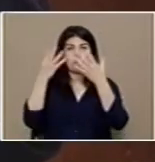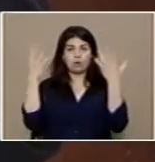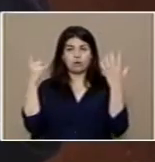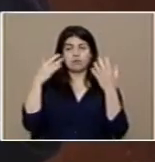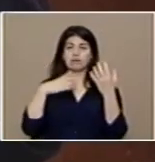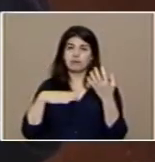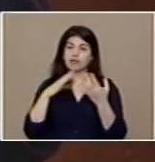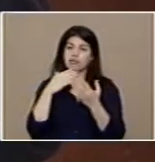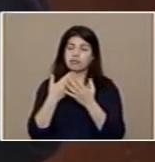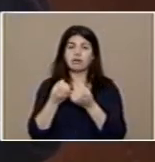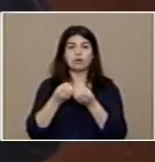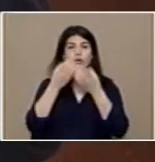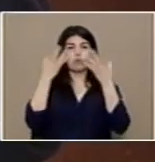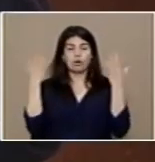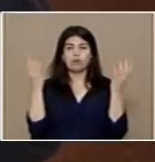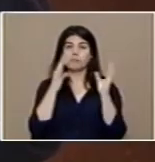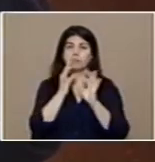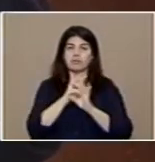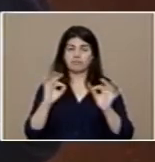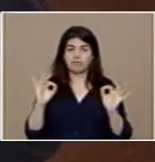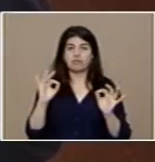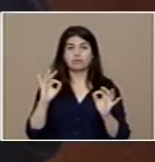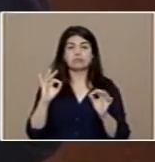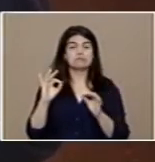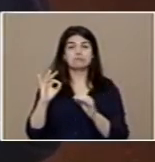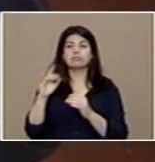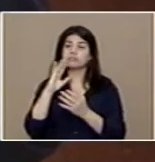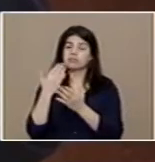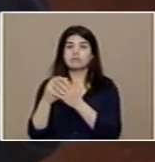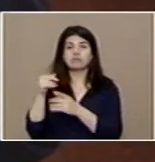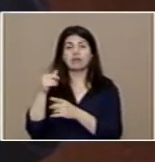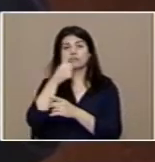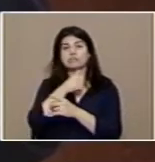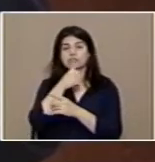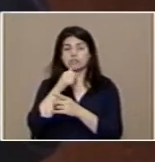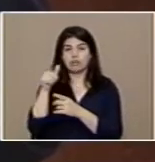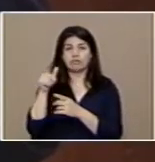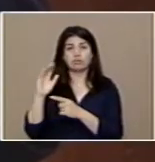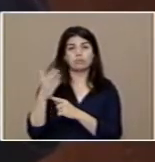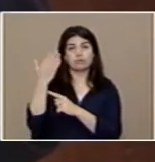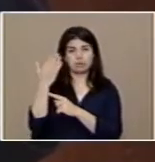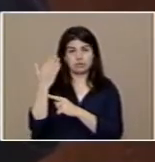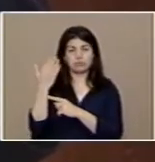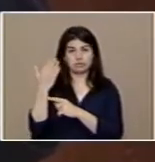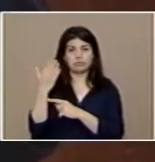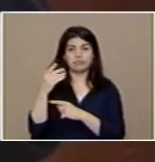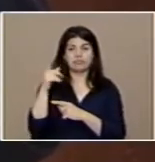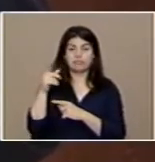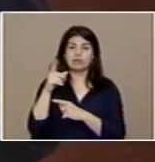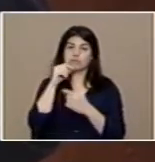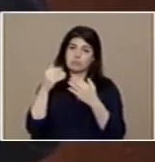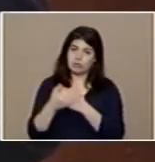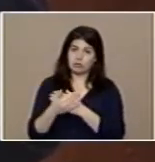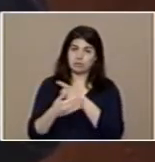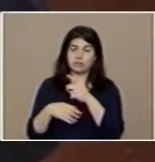pelo sofrimento o autor da salvação Ah pois aquilo que sente fica e os que são